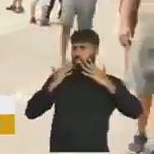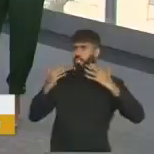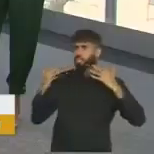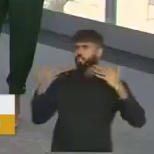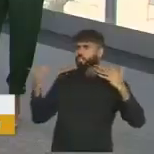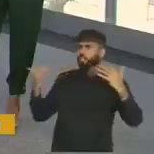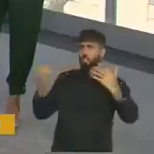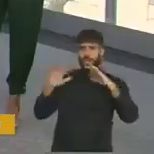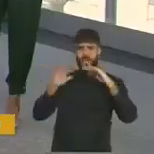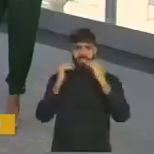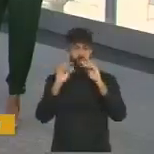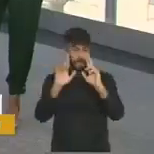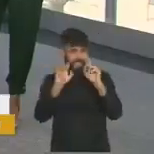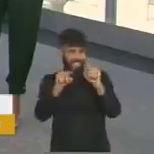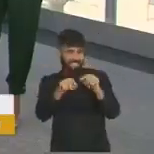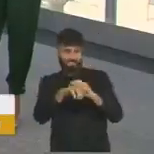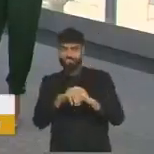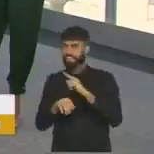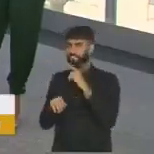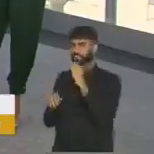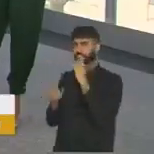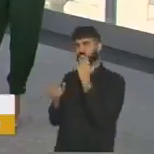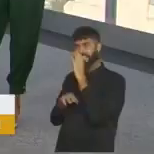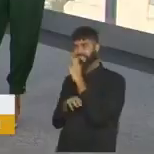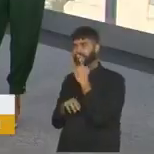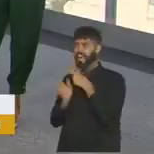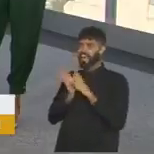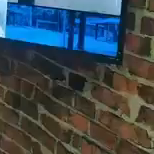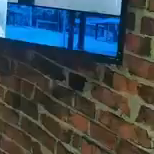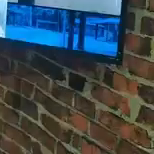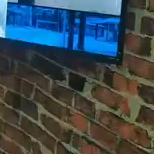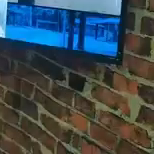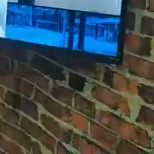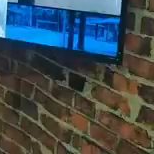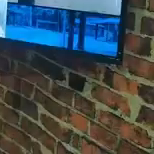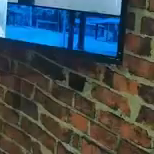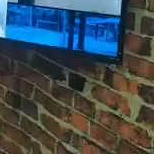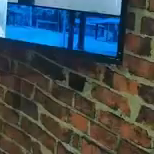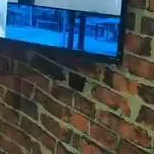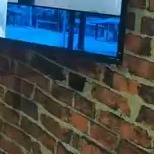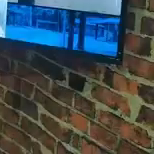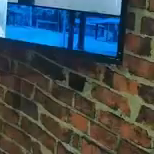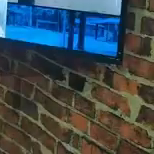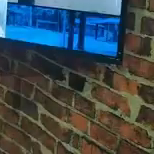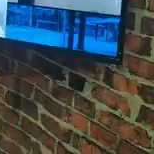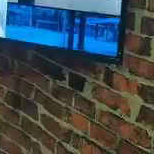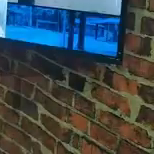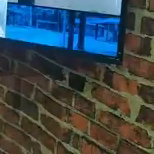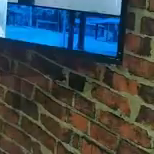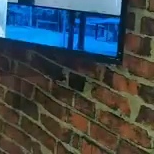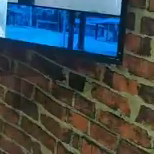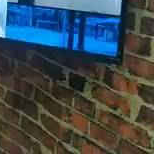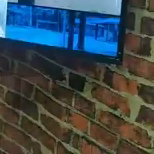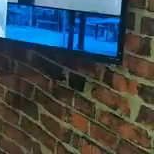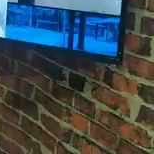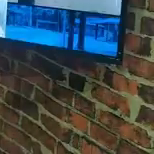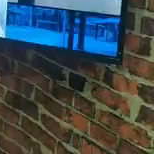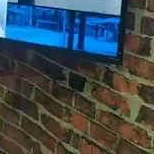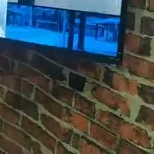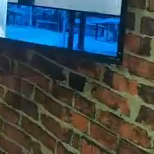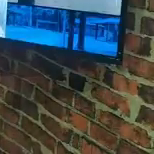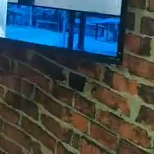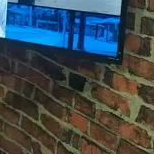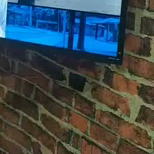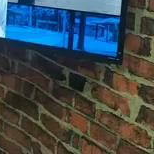e a gente vai mostrar que não repórter o antes e depois confiado a Rodrigo que legal legal né mais uma